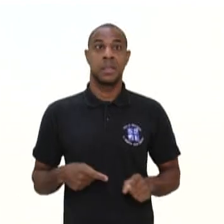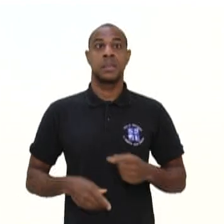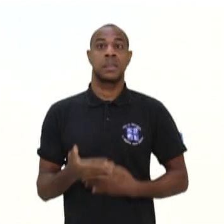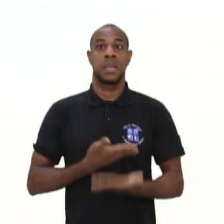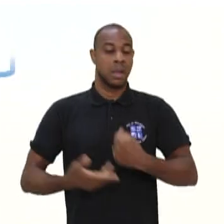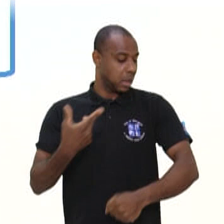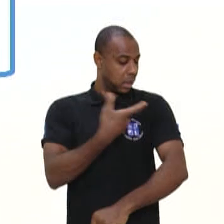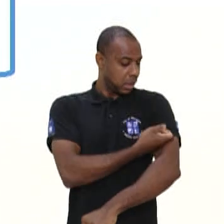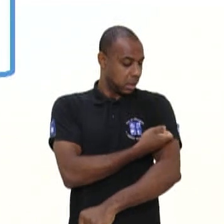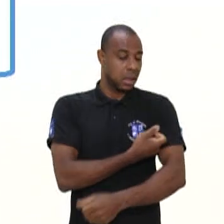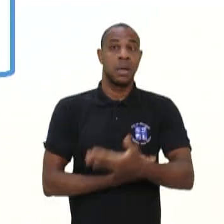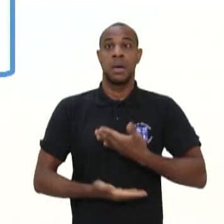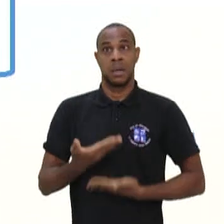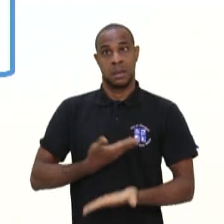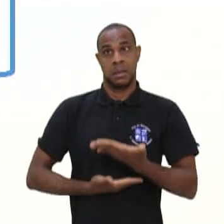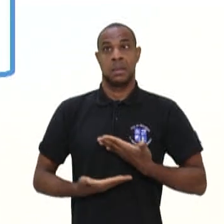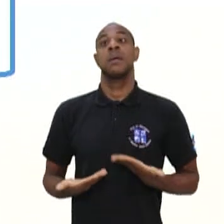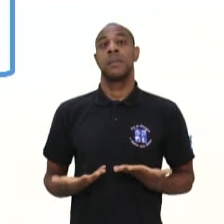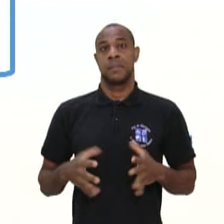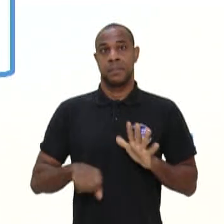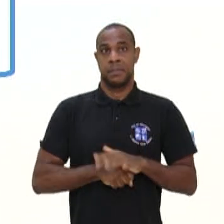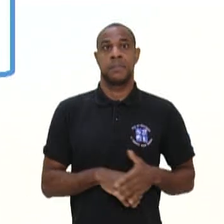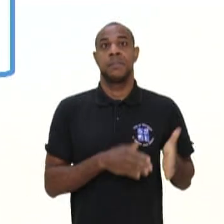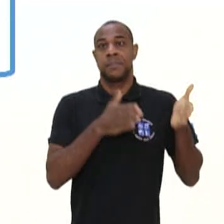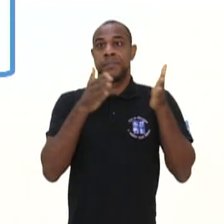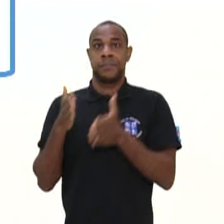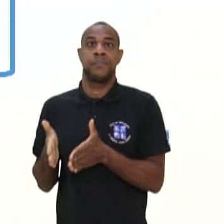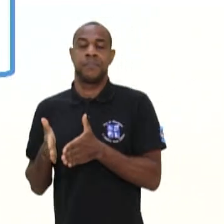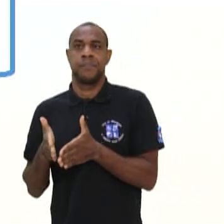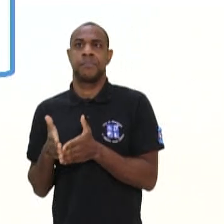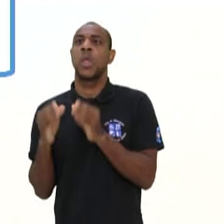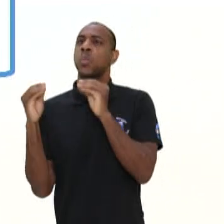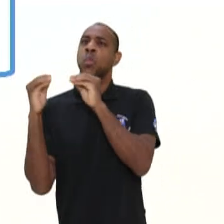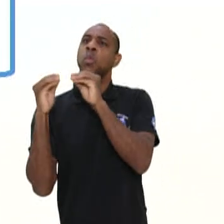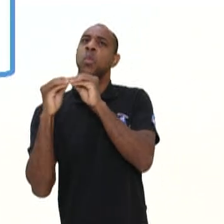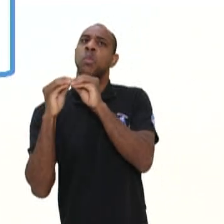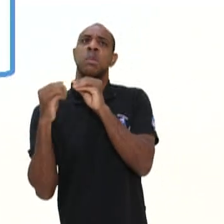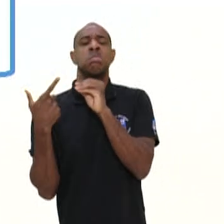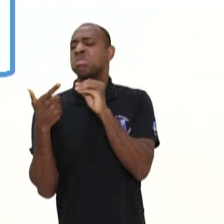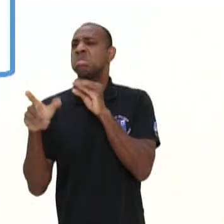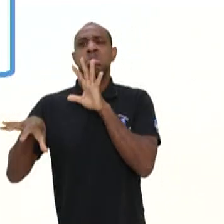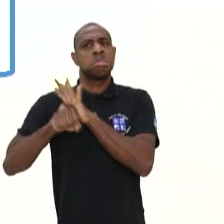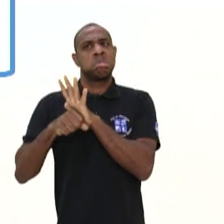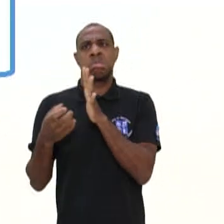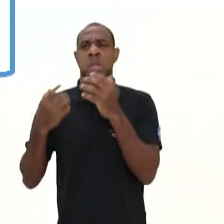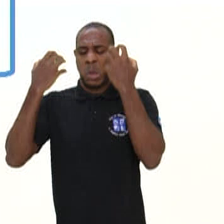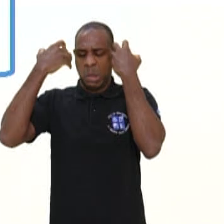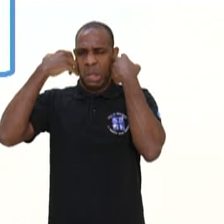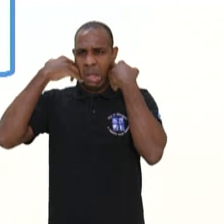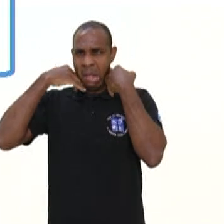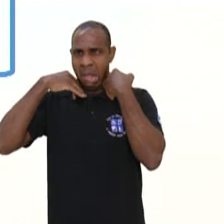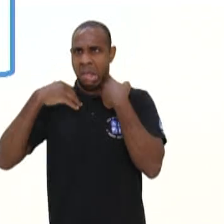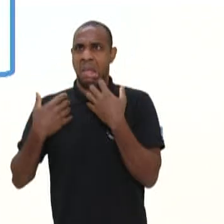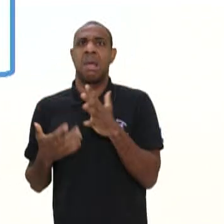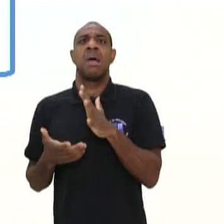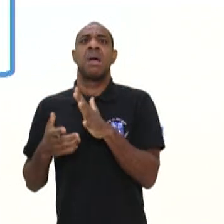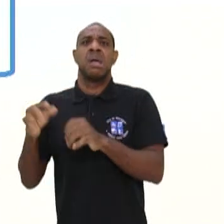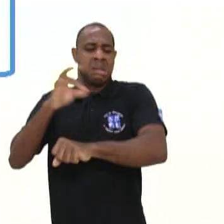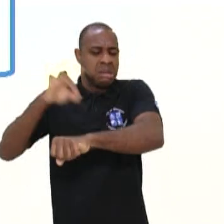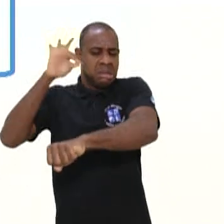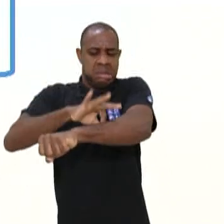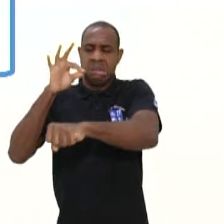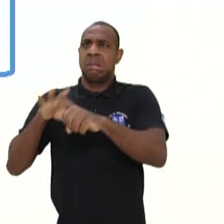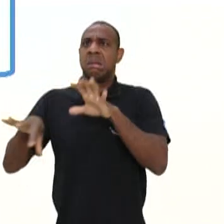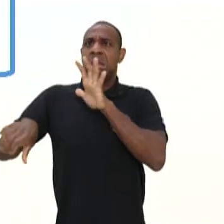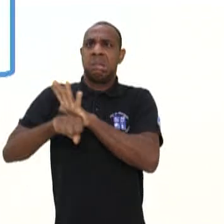Agora, desmistificando algumas coisas, assim não pega. Beijo não pega AIDS, suor não pega, picada de inseto, não se